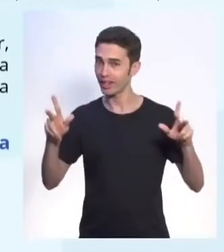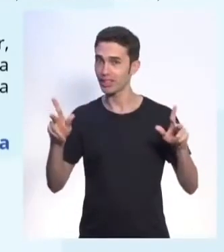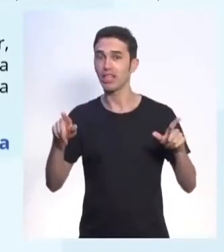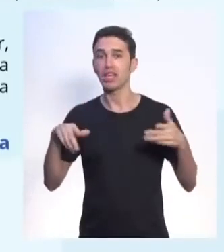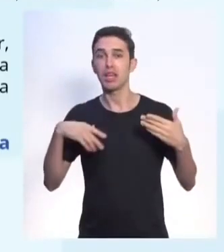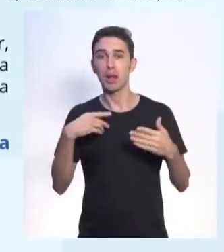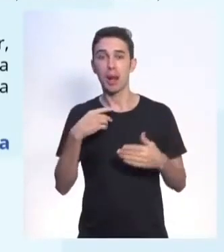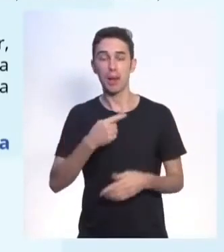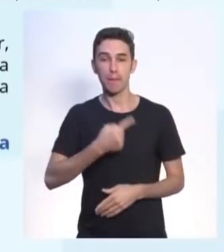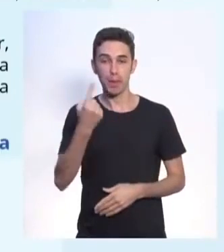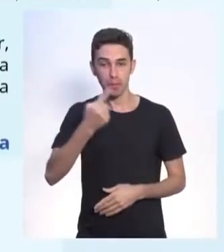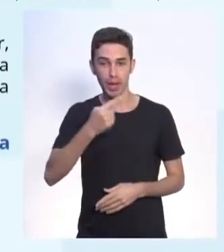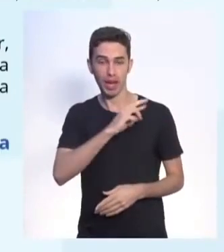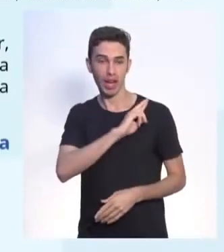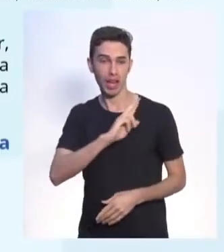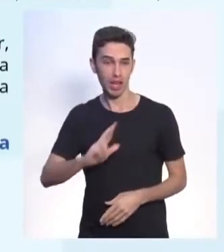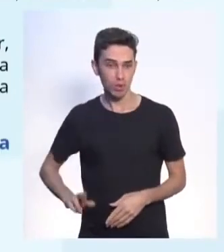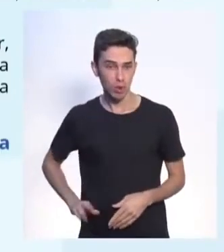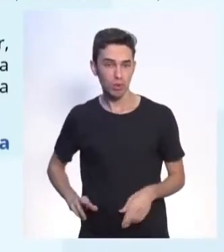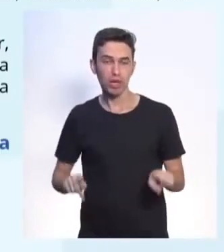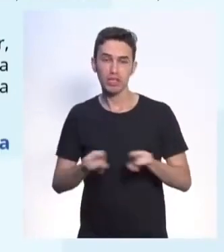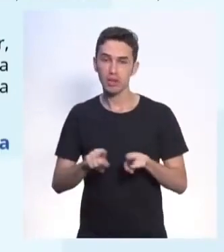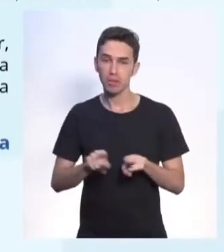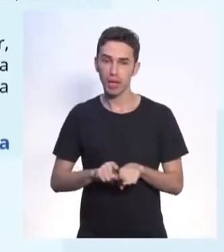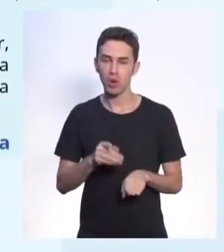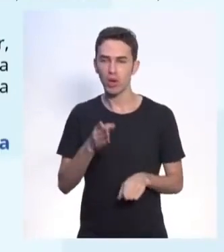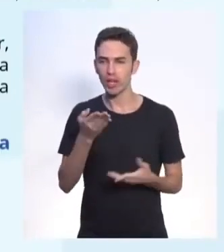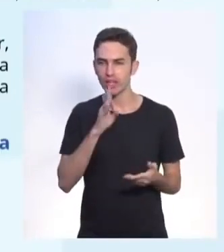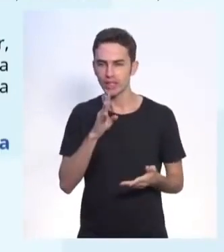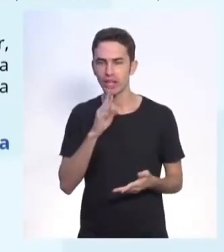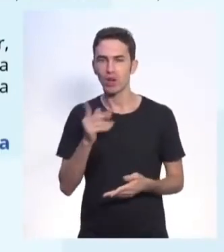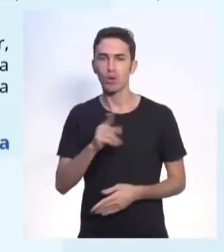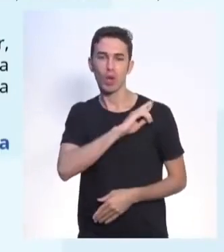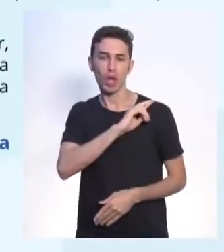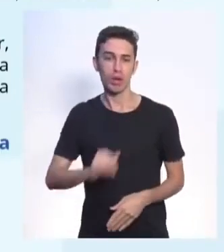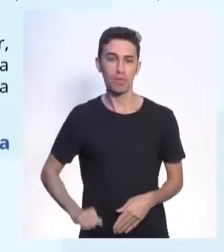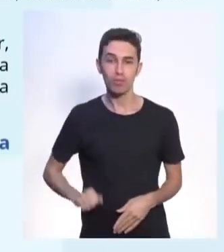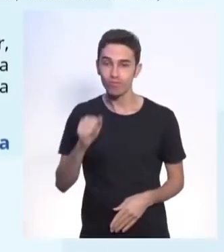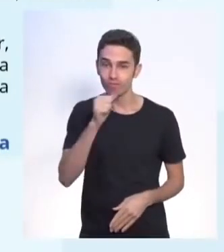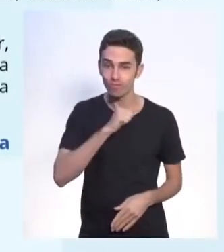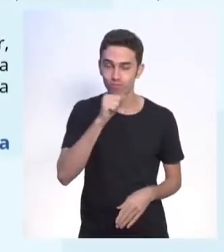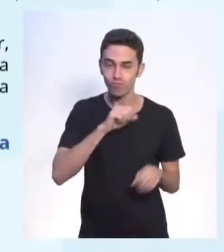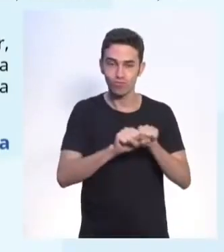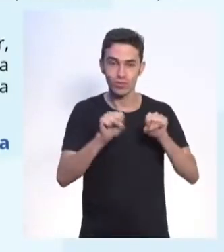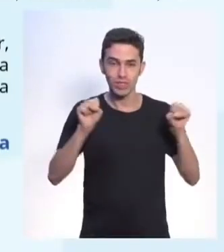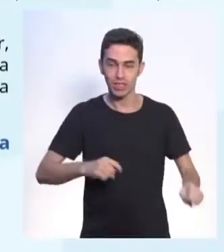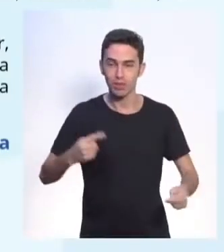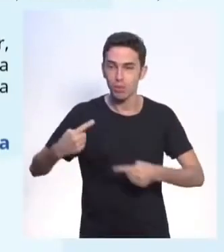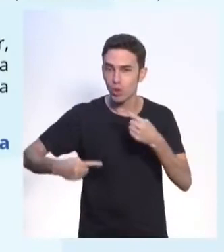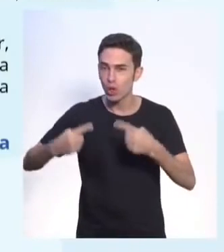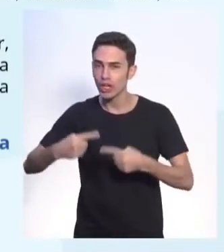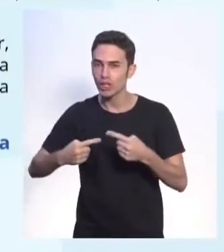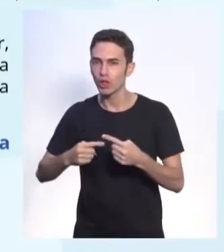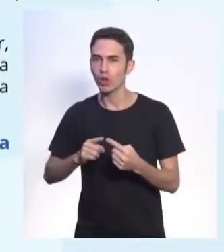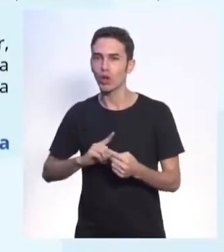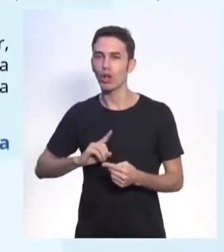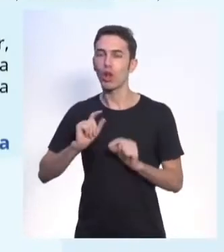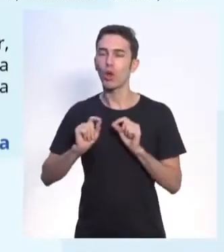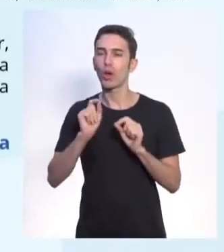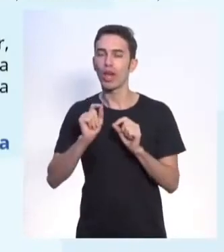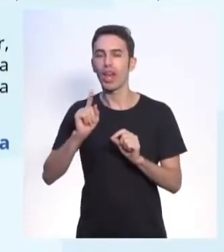a Primeira República, também conhecida como a República Velha, o sistema político foi dominado